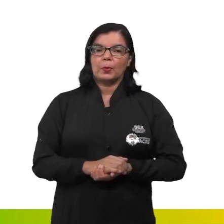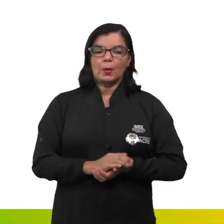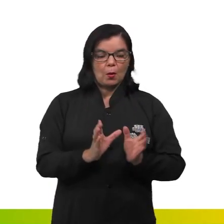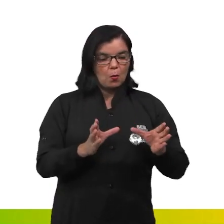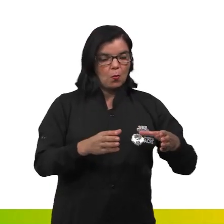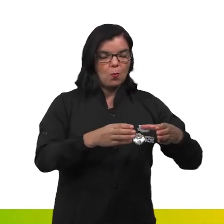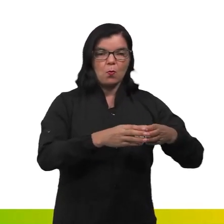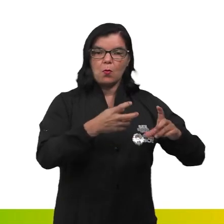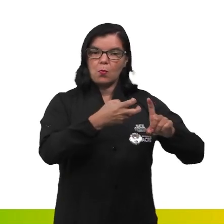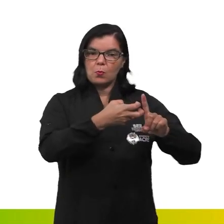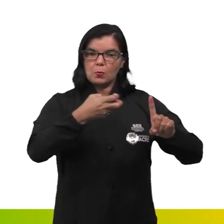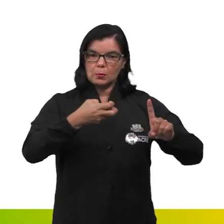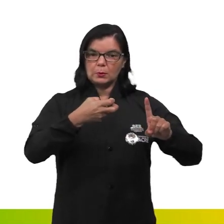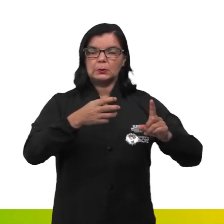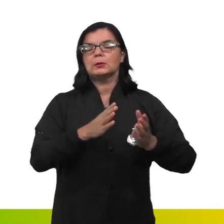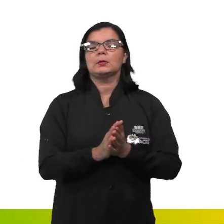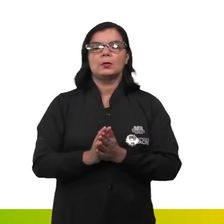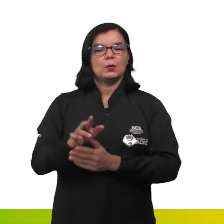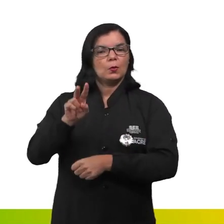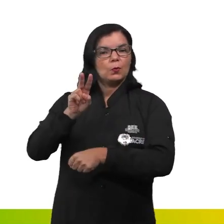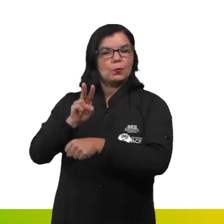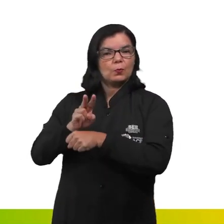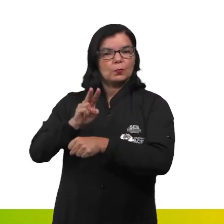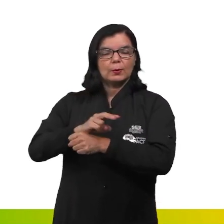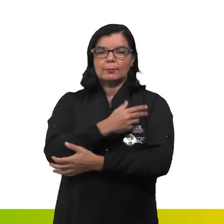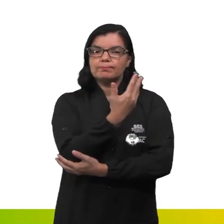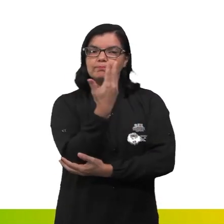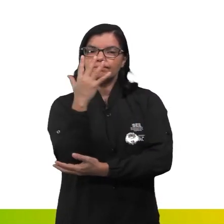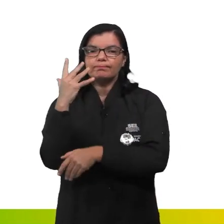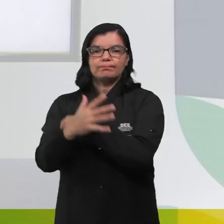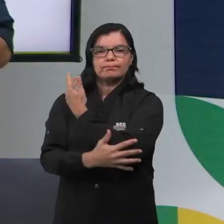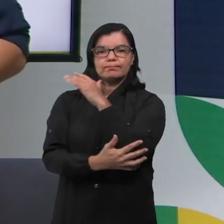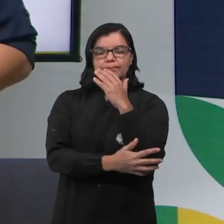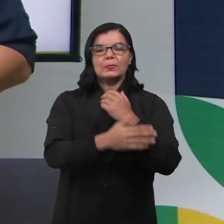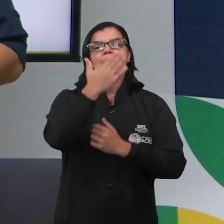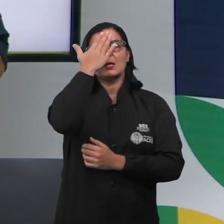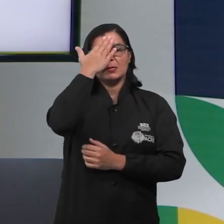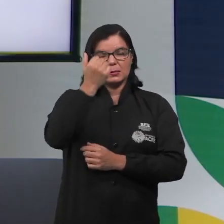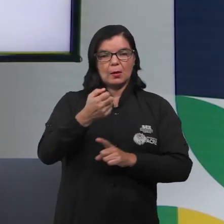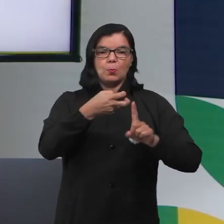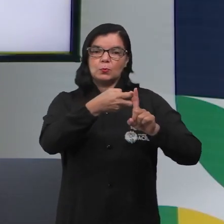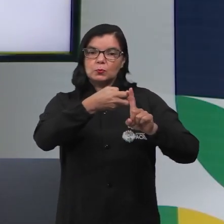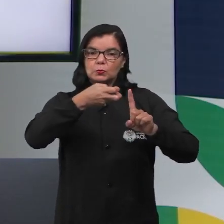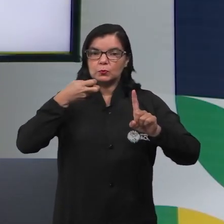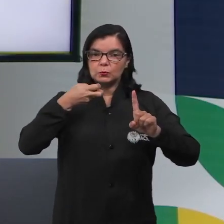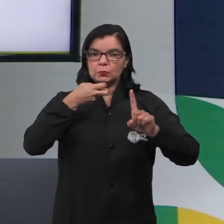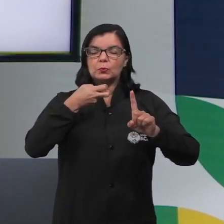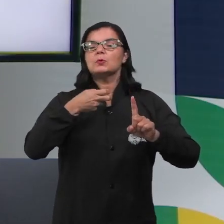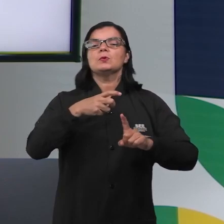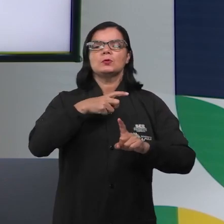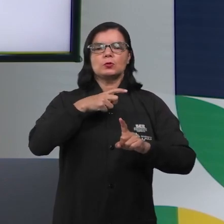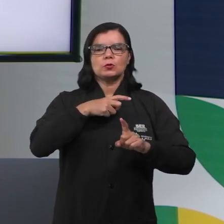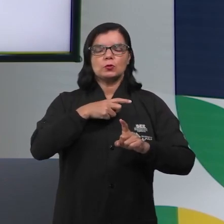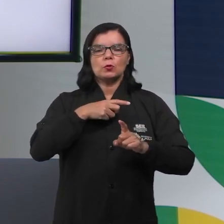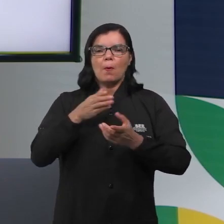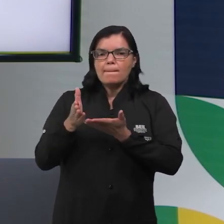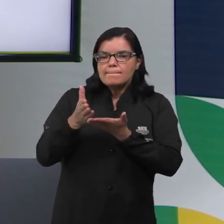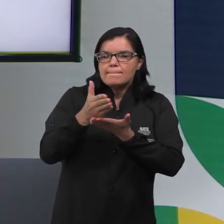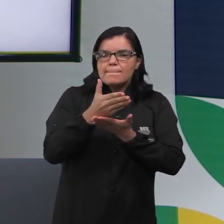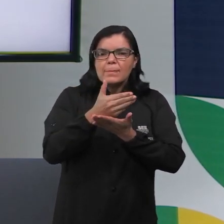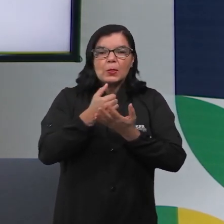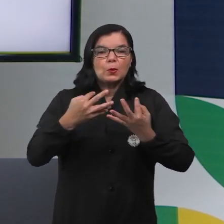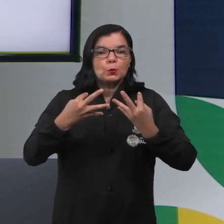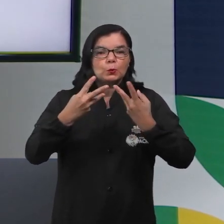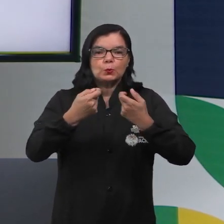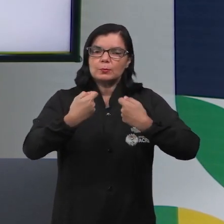comunidades indígenas e conservação ambiental. Sabemos que os povos originários, né, os povos indígenas, retiram tudo o que precisam da